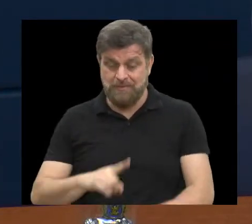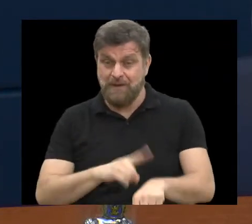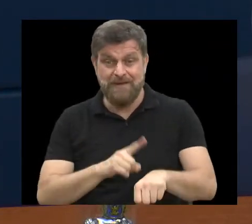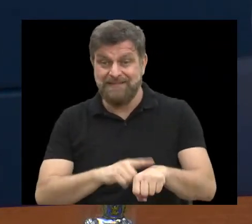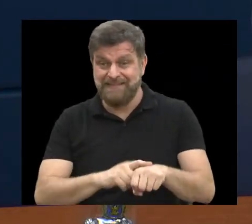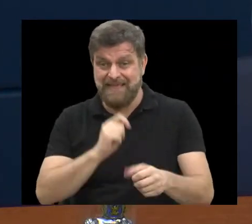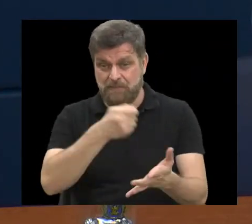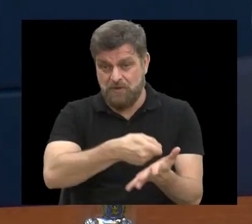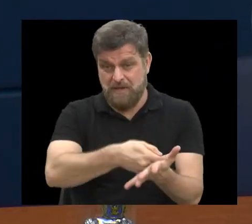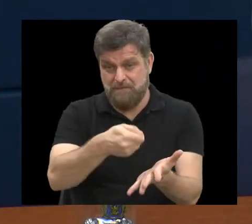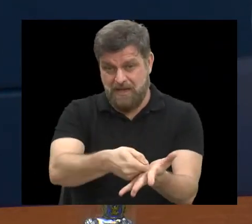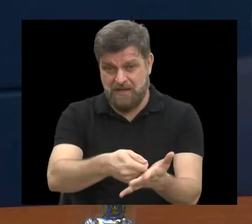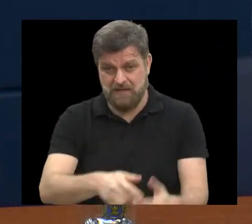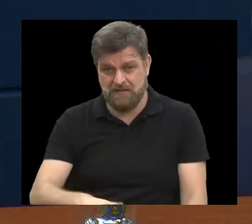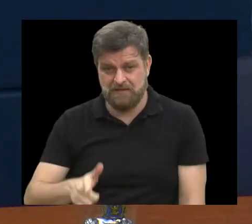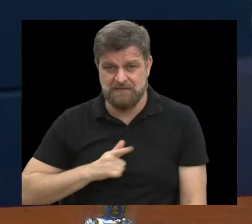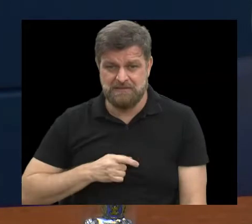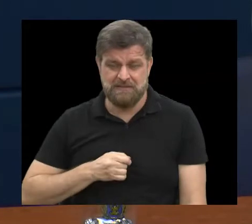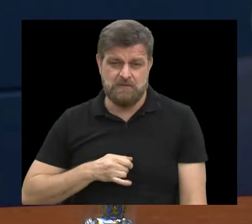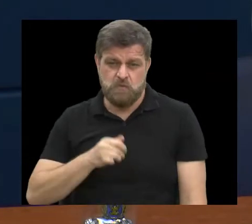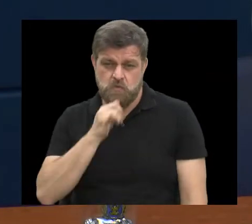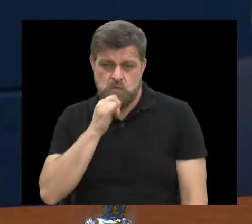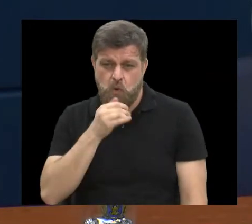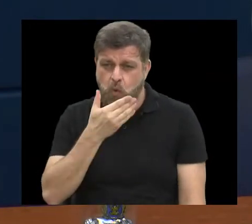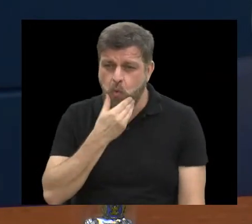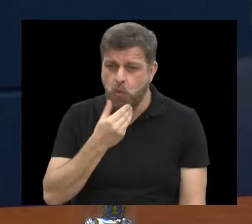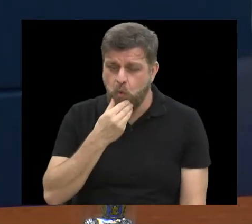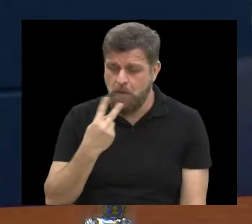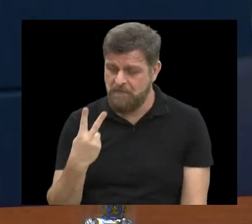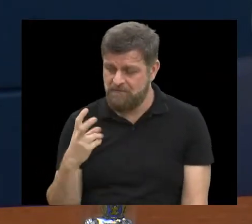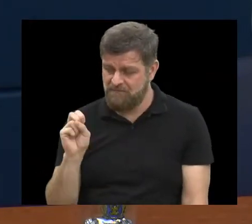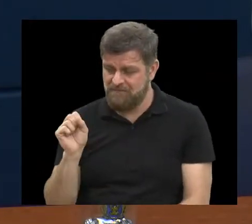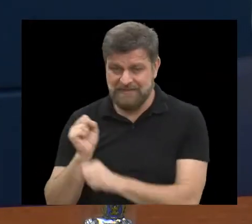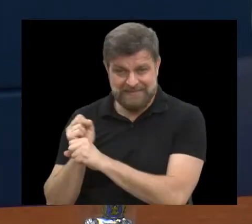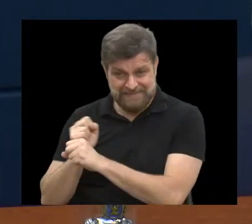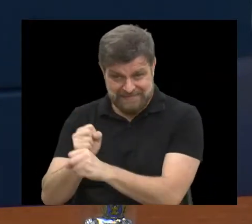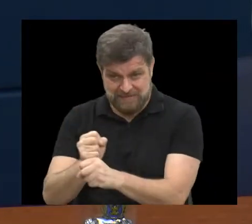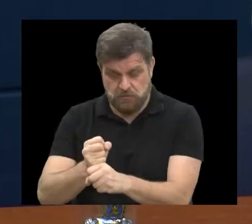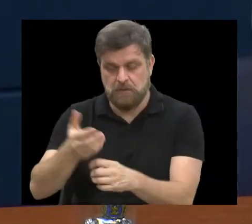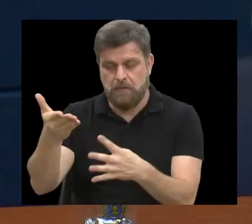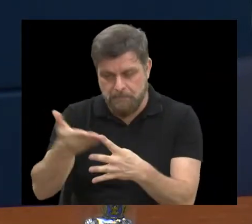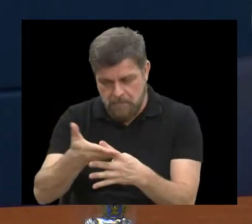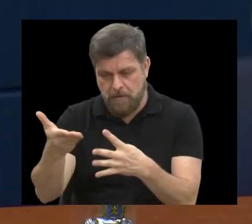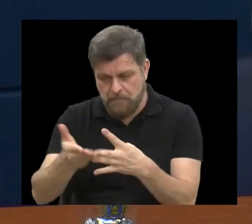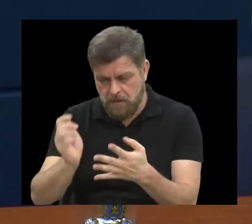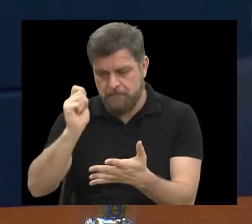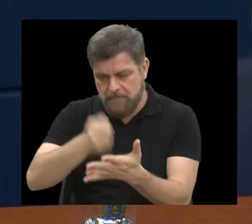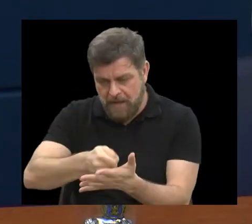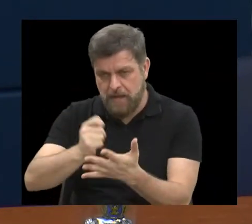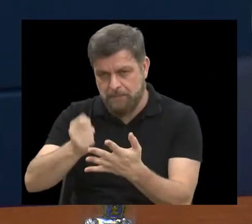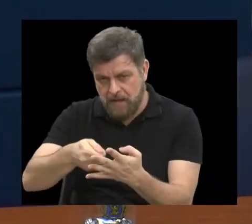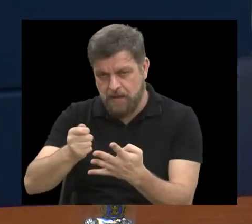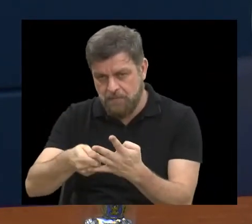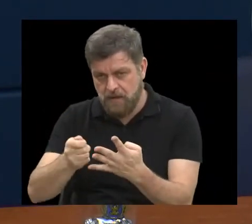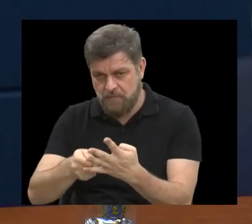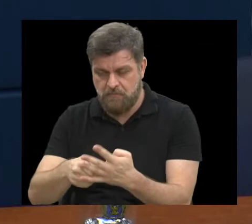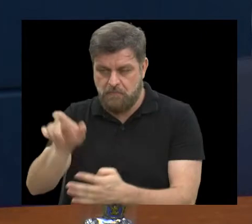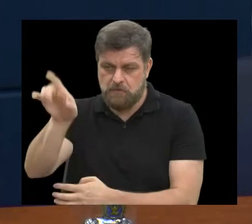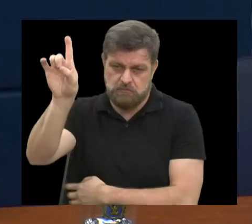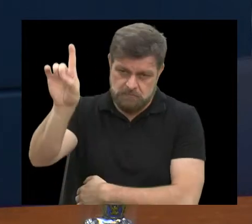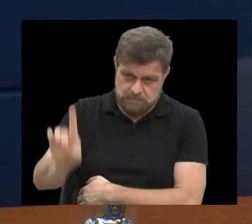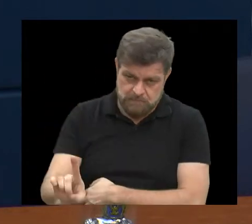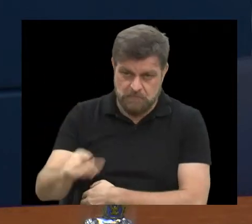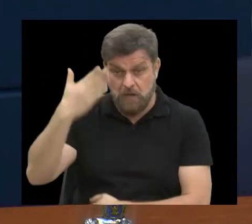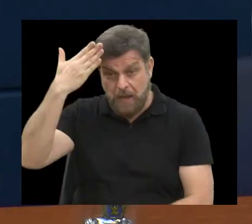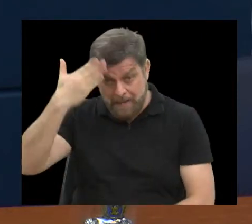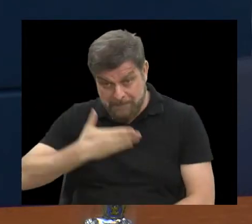tempo, tá? Então, se o homem tem 25 anos de contribuição como pessoa com deficiência,